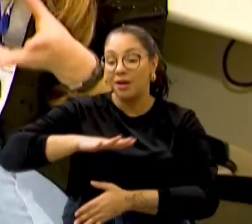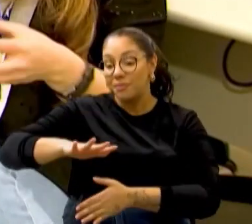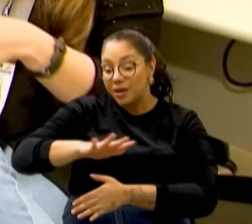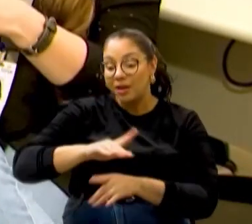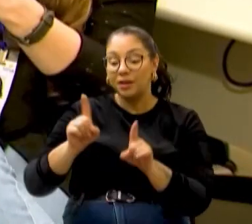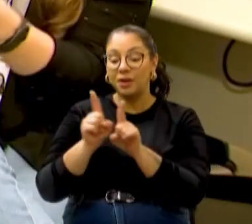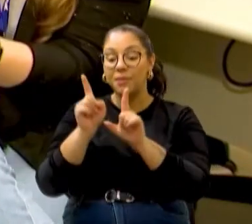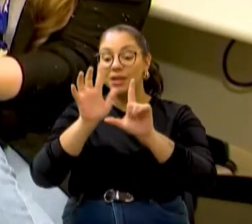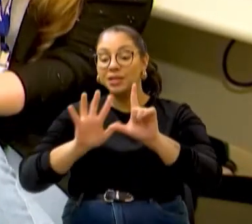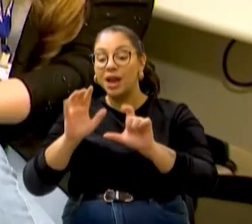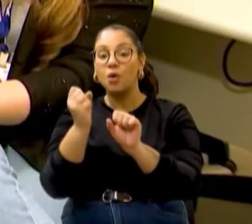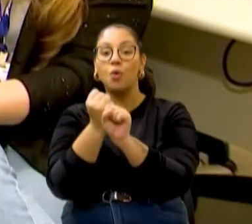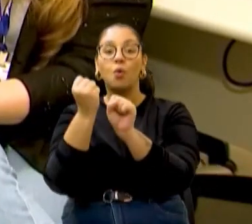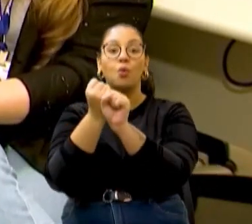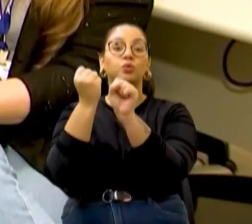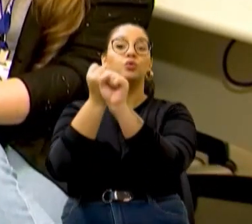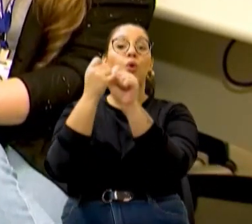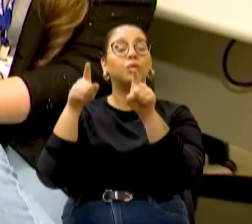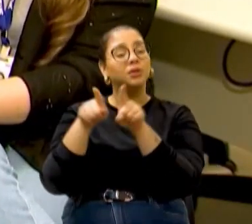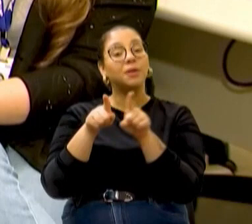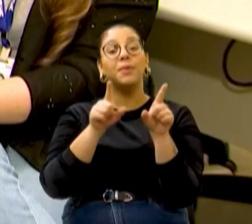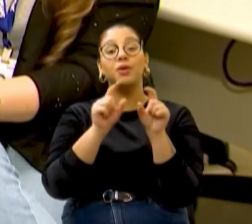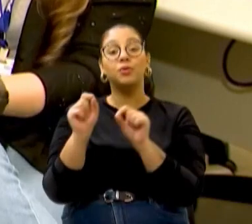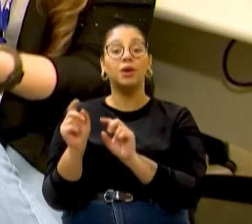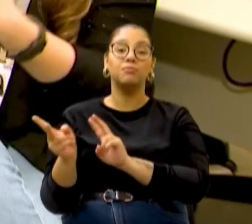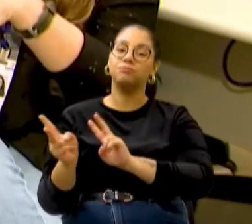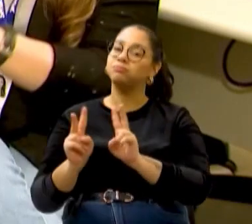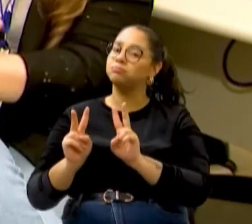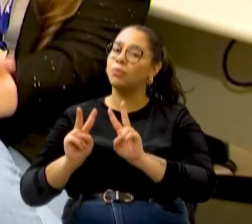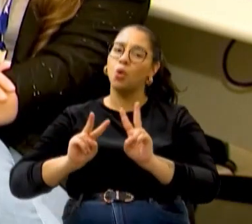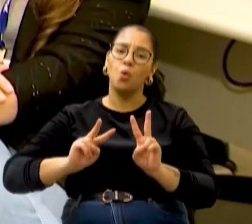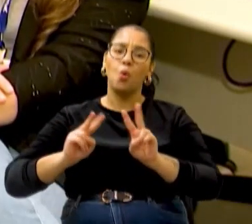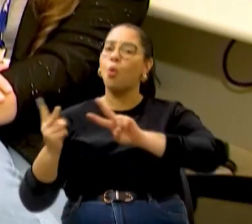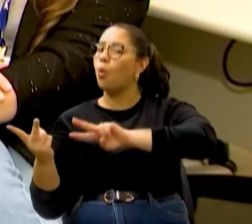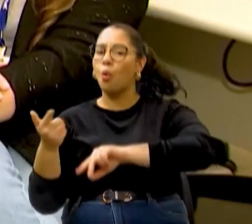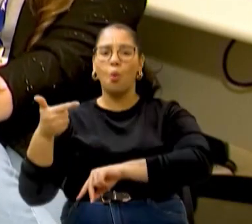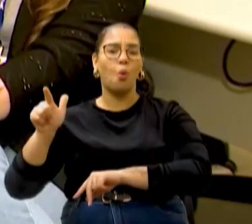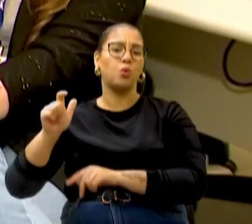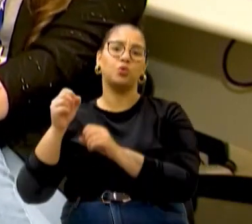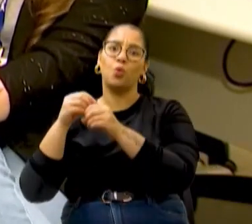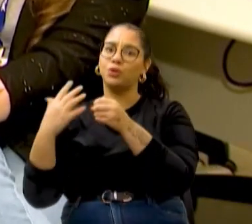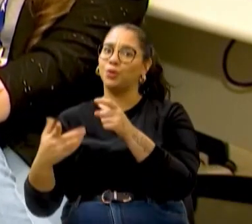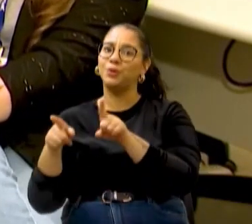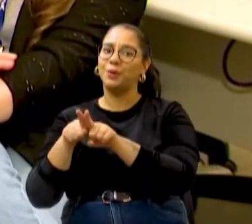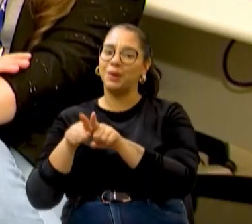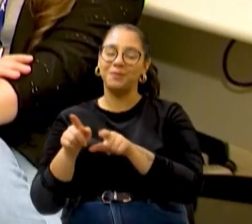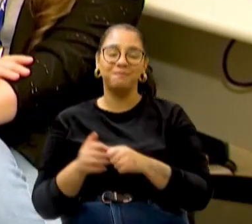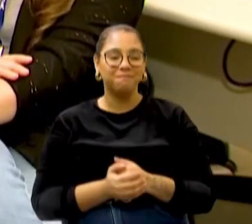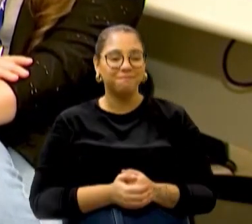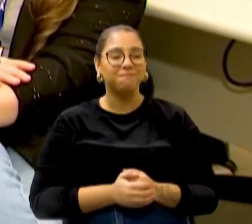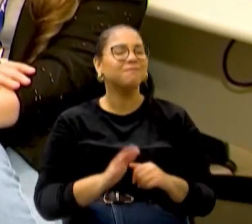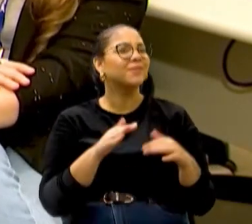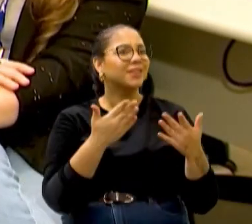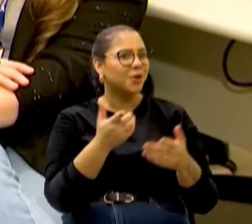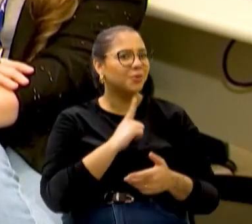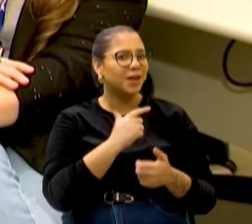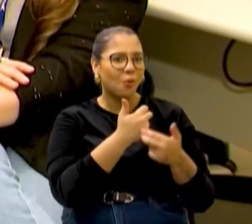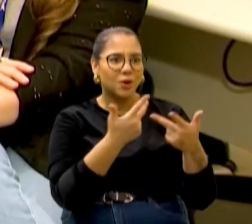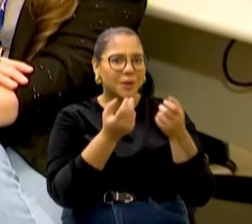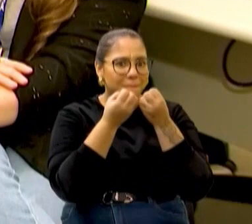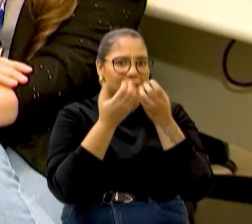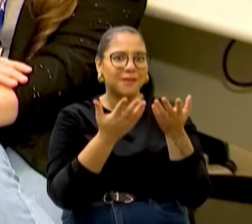ou ambientação construção de cenário mas também dá para transpor para outros conteúdos né então